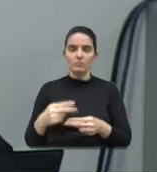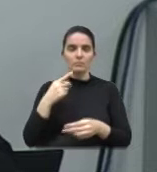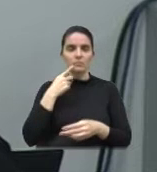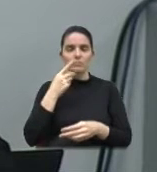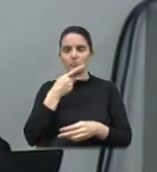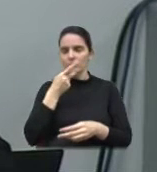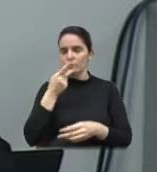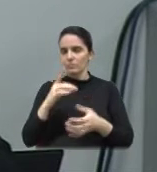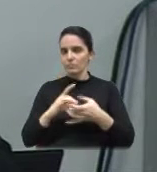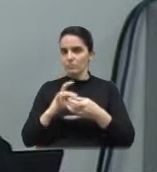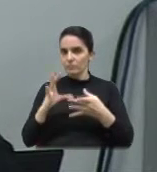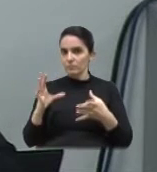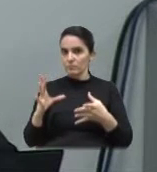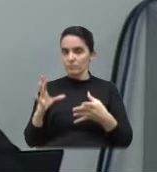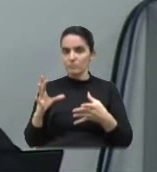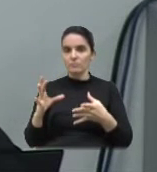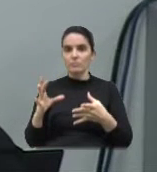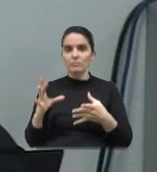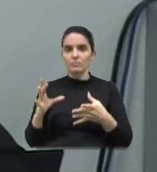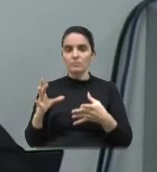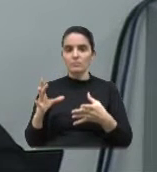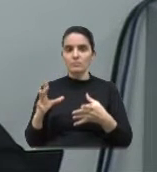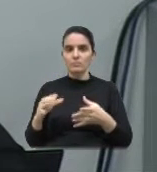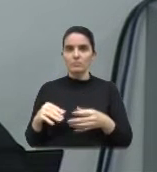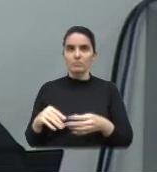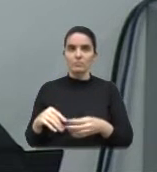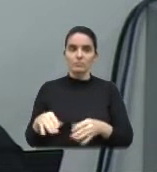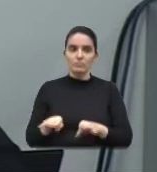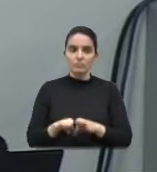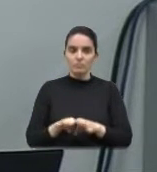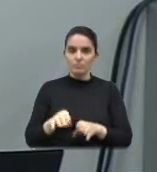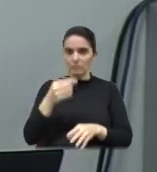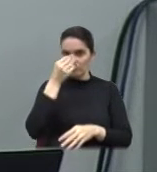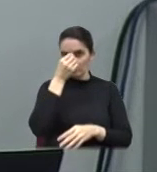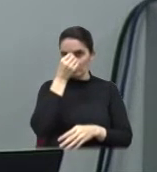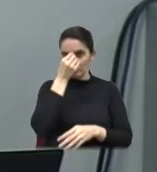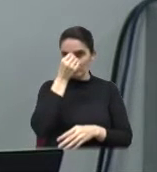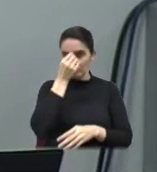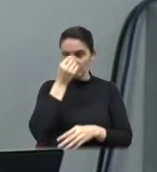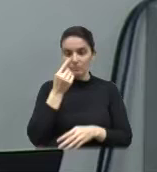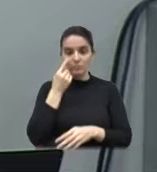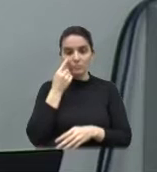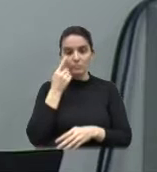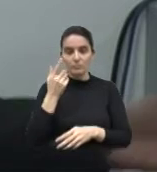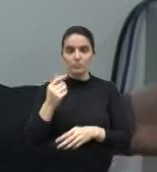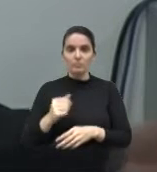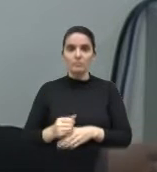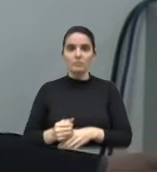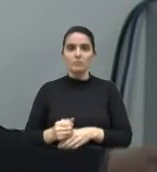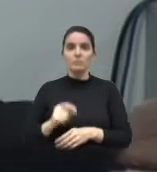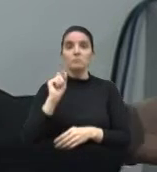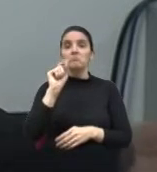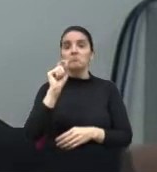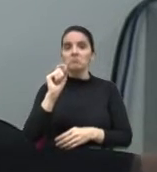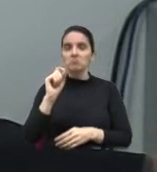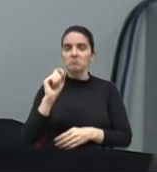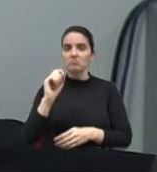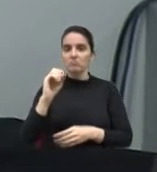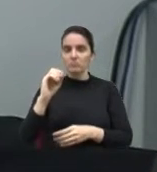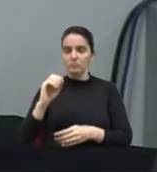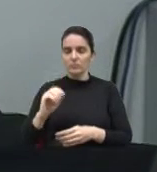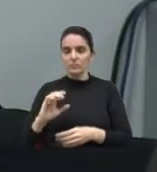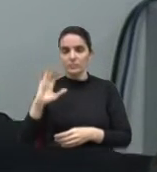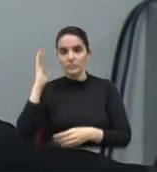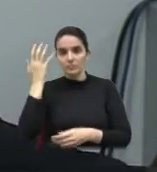disposição, até do vereador Jorge Freitas, para que veja o objeto da CPI. Se quiser ler, que até agora o vereador